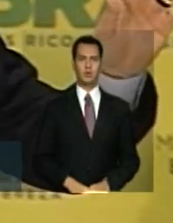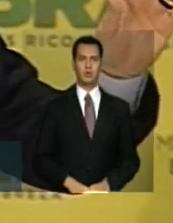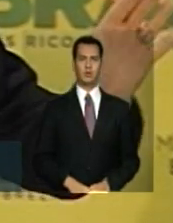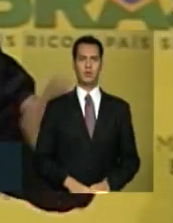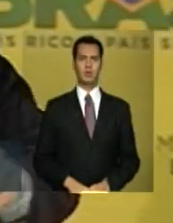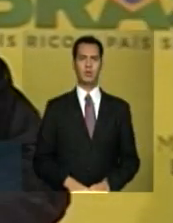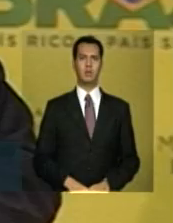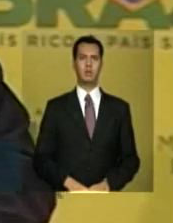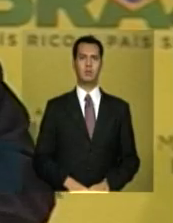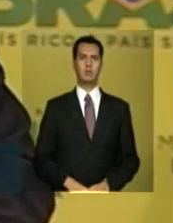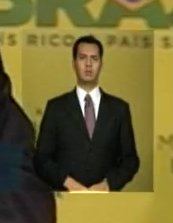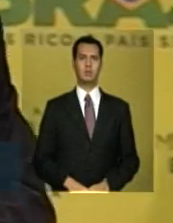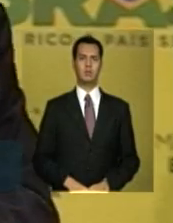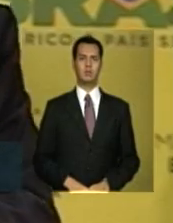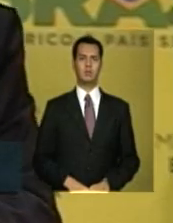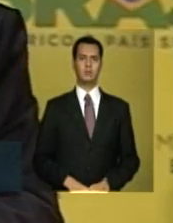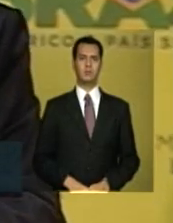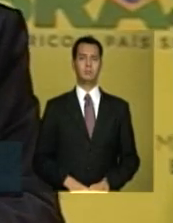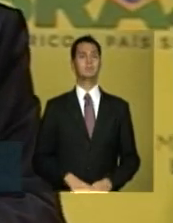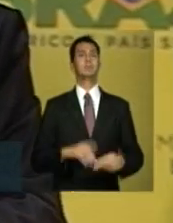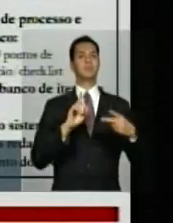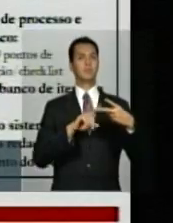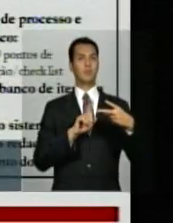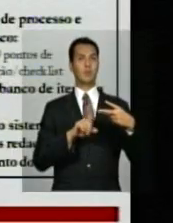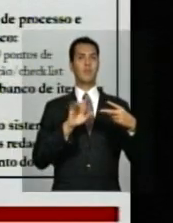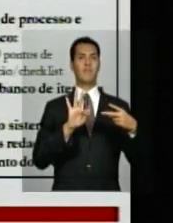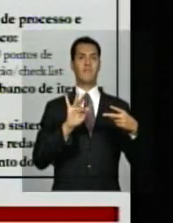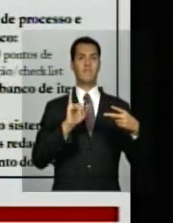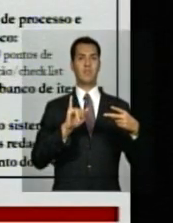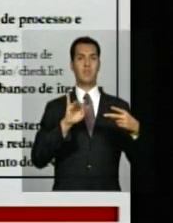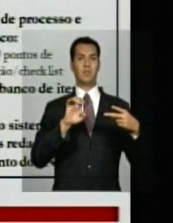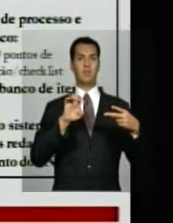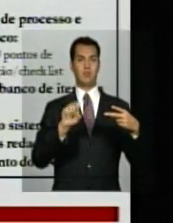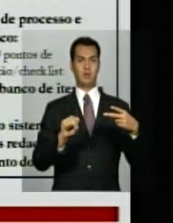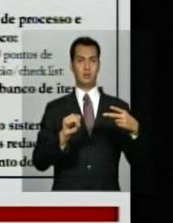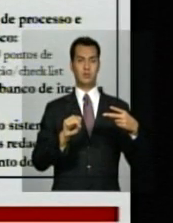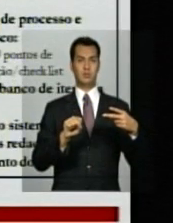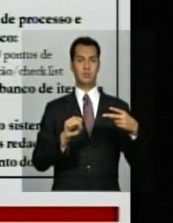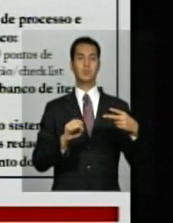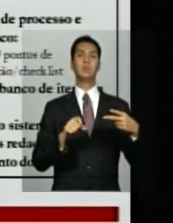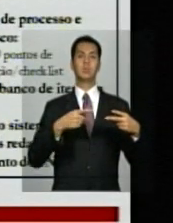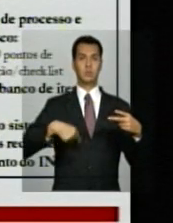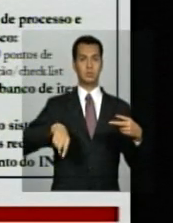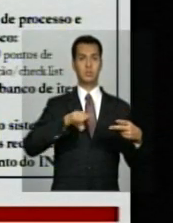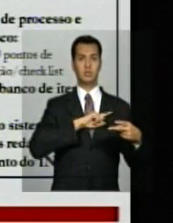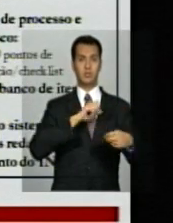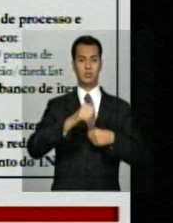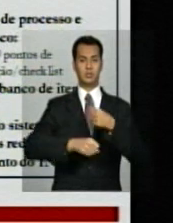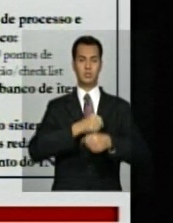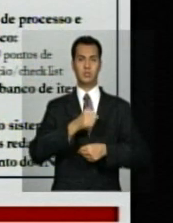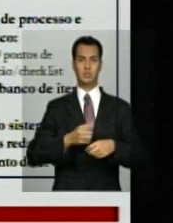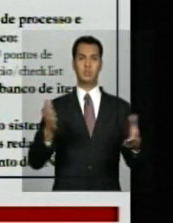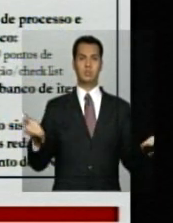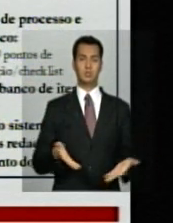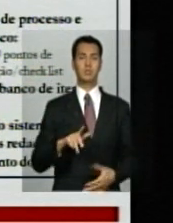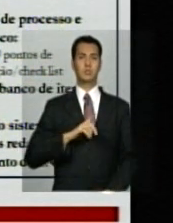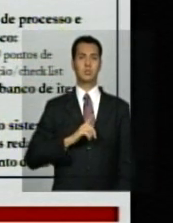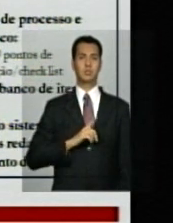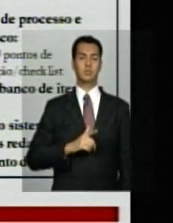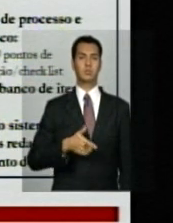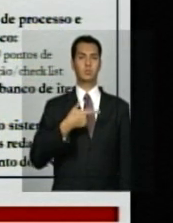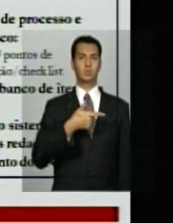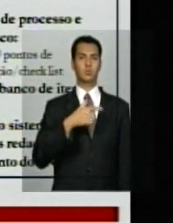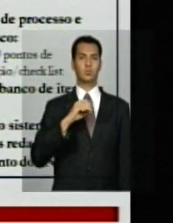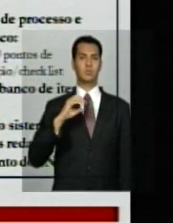e o outro instrumento é o fiés o fiés Nós já estamos esse ano com quase 200